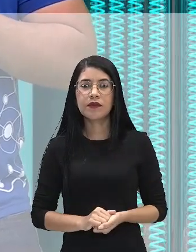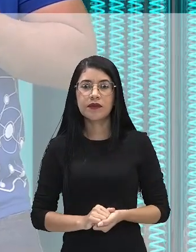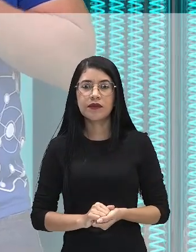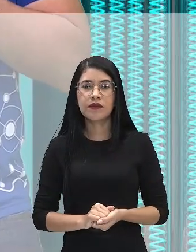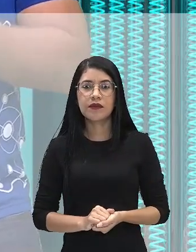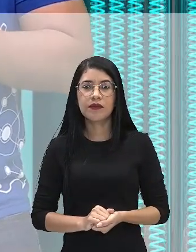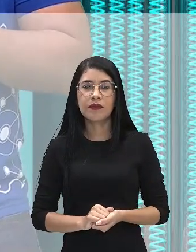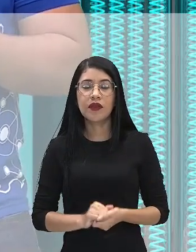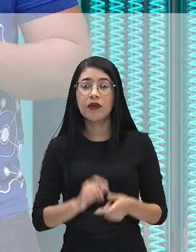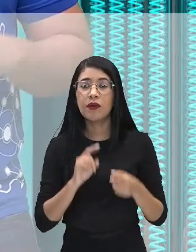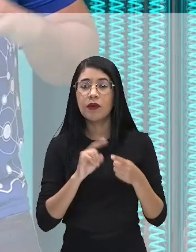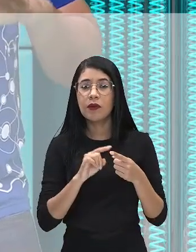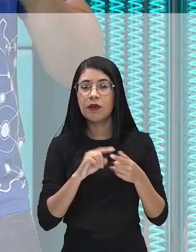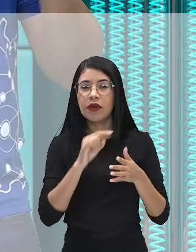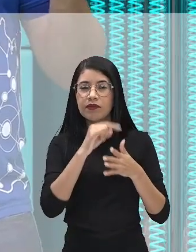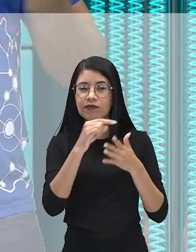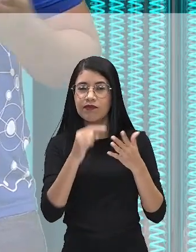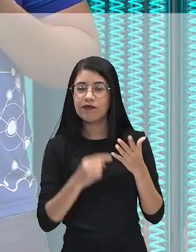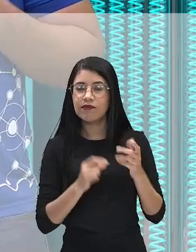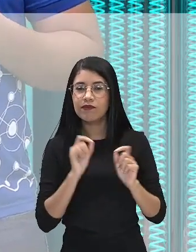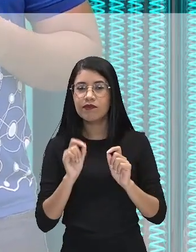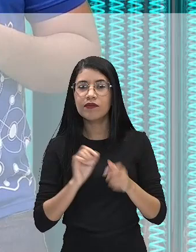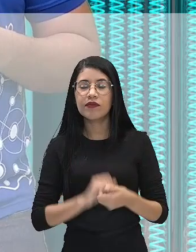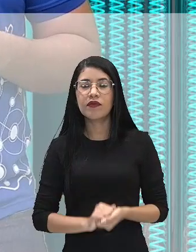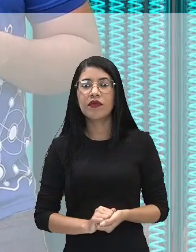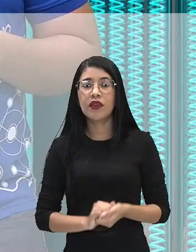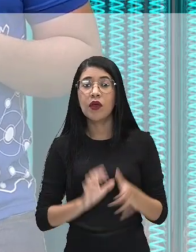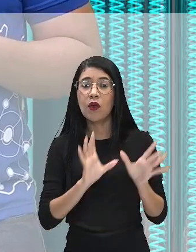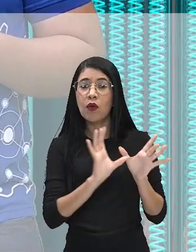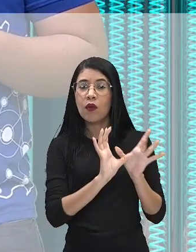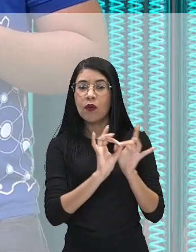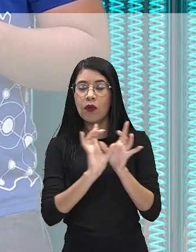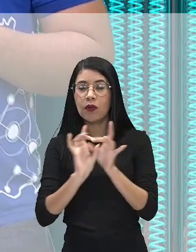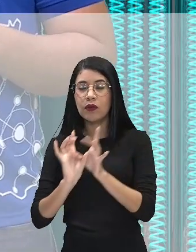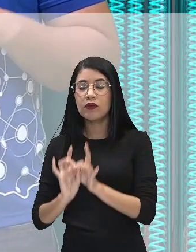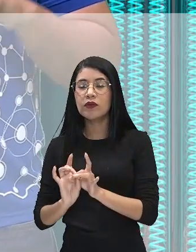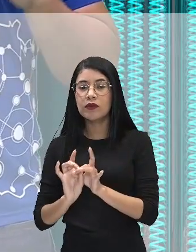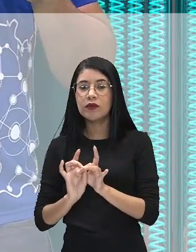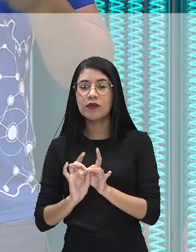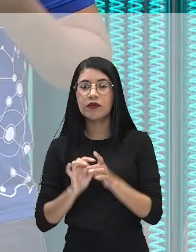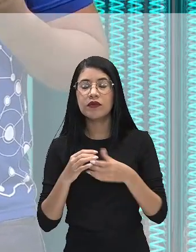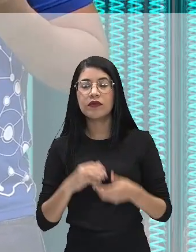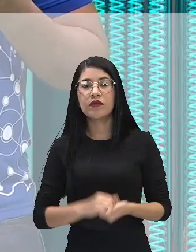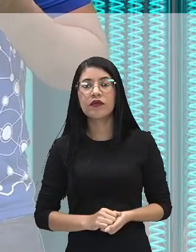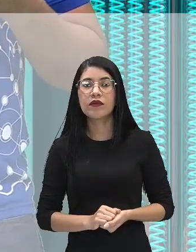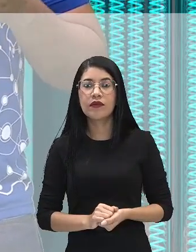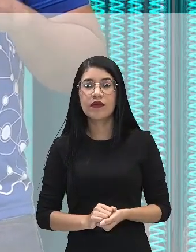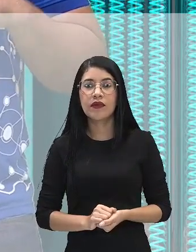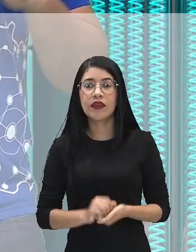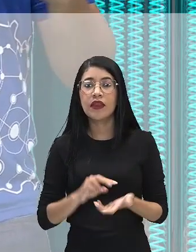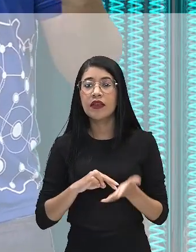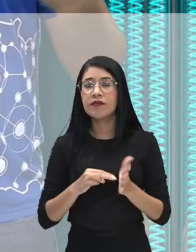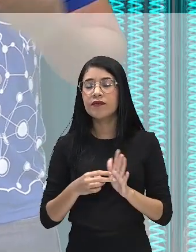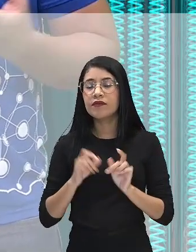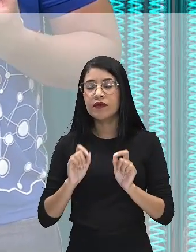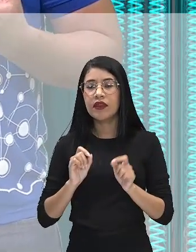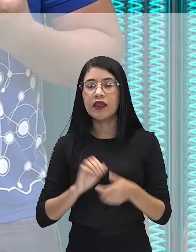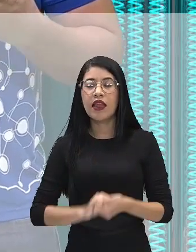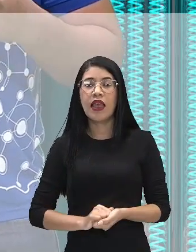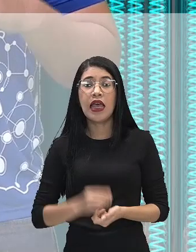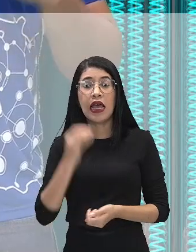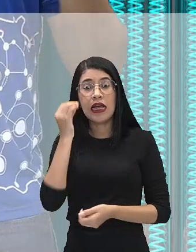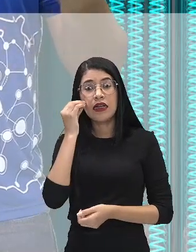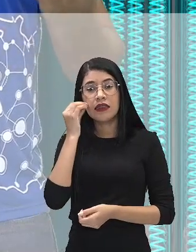aqui o primeiro elemento, que é a contextualização. Perceba que a contextualização ela procura